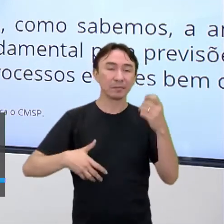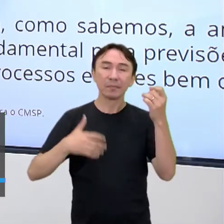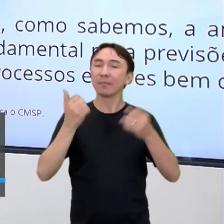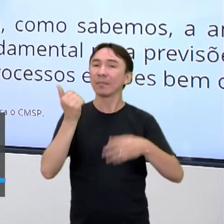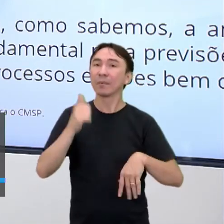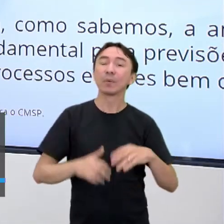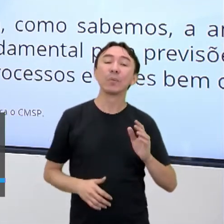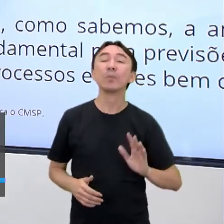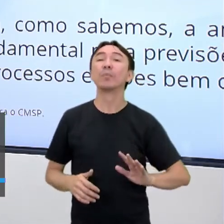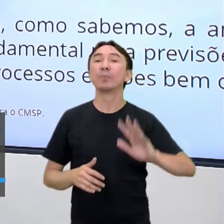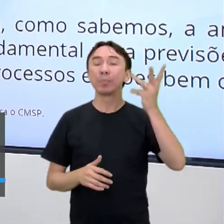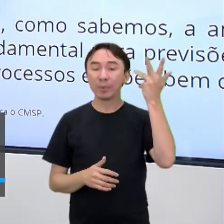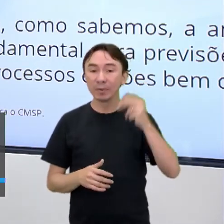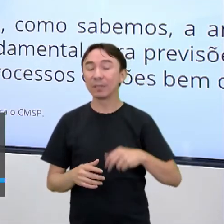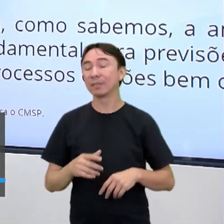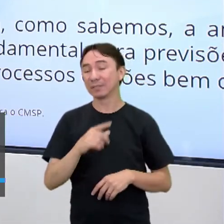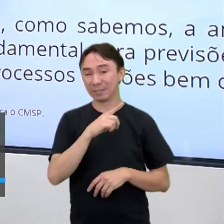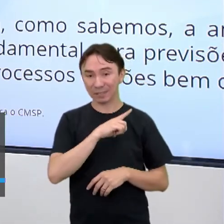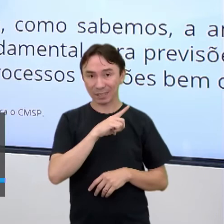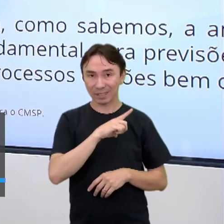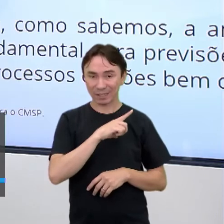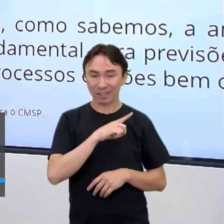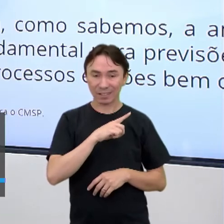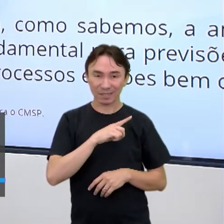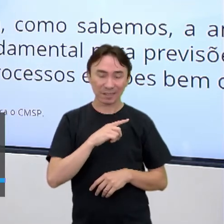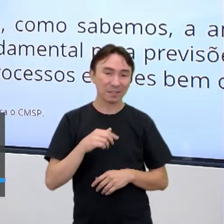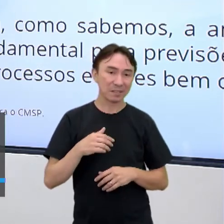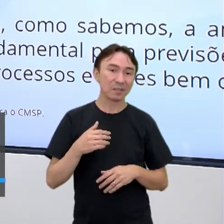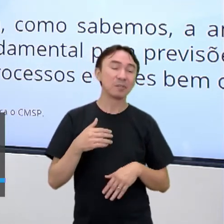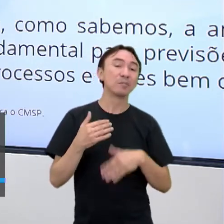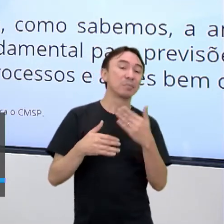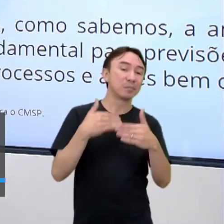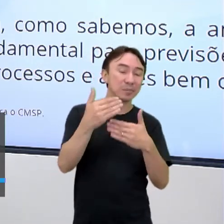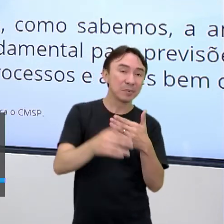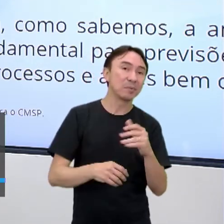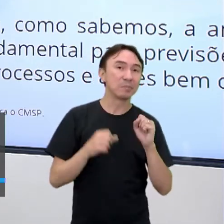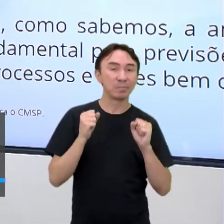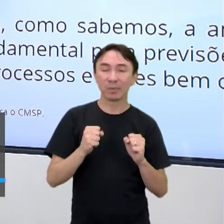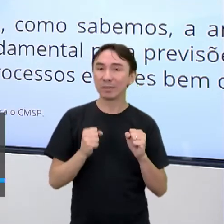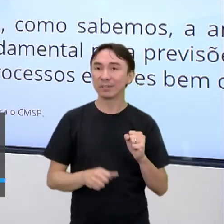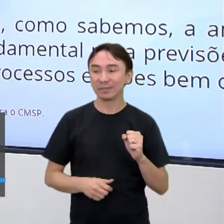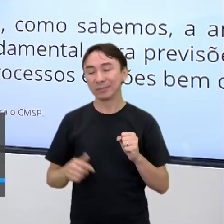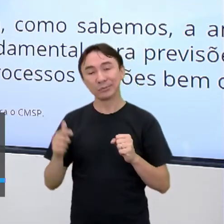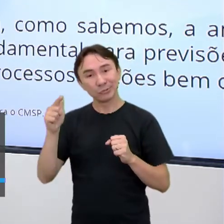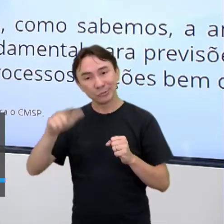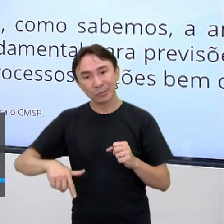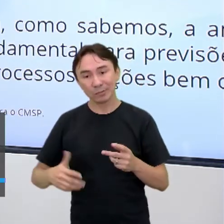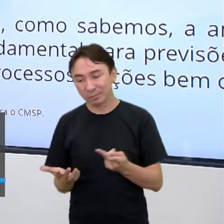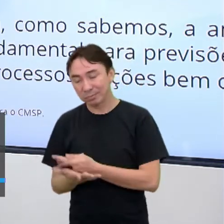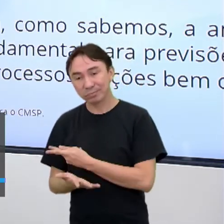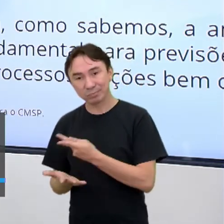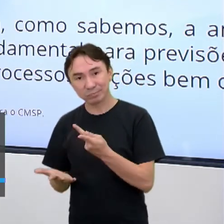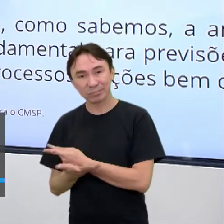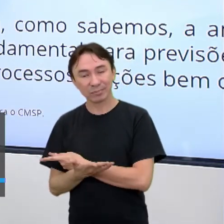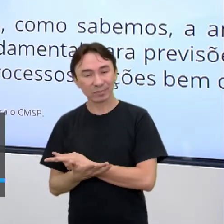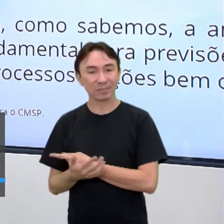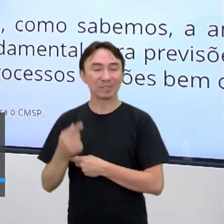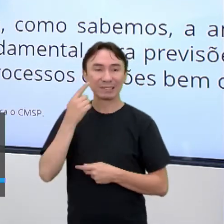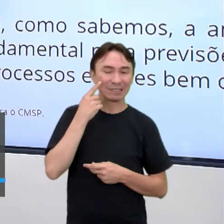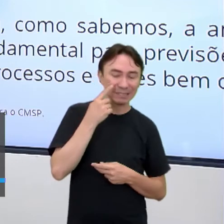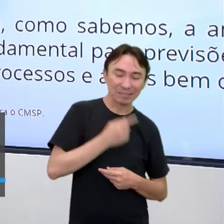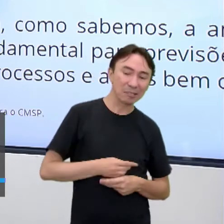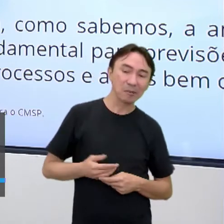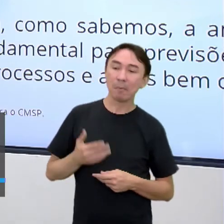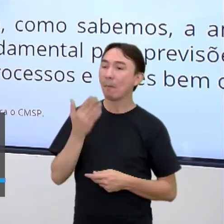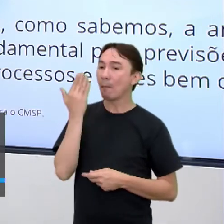nesse processo de desenvolvimento posterior, o erro pode aparecer novamente e ele se tornar o quê? Imperceptível. Tornou-se